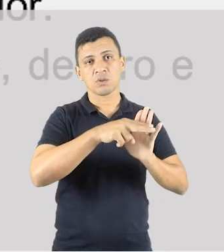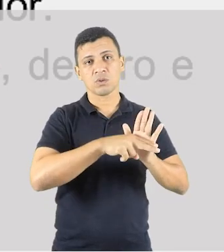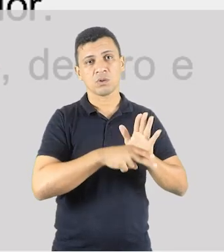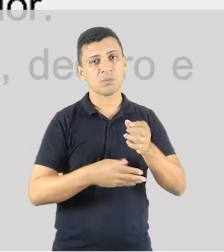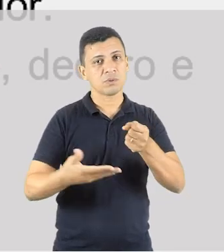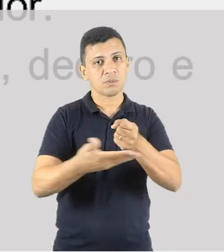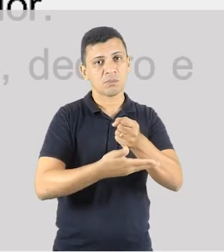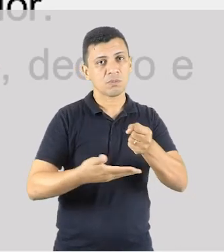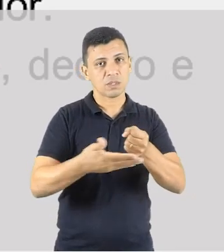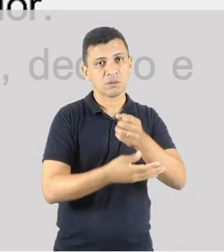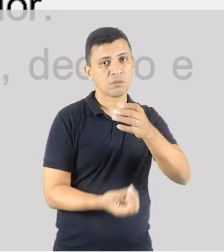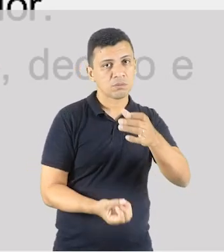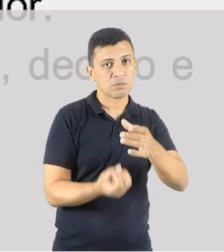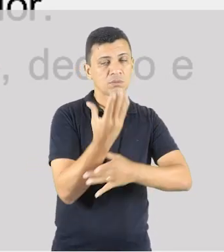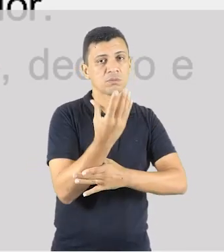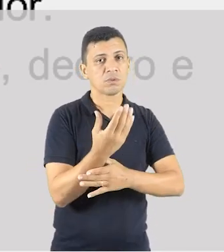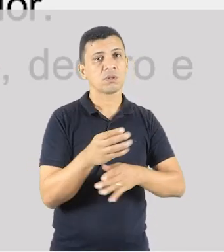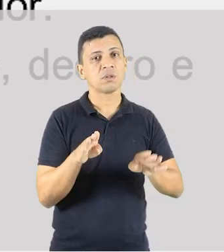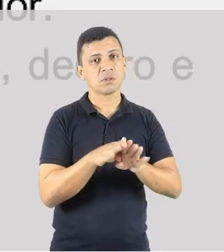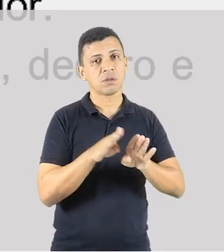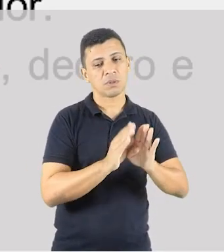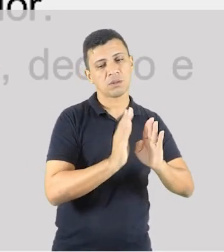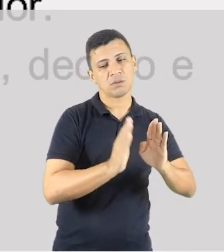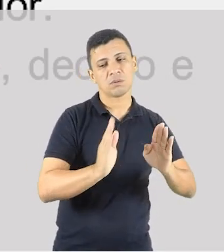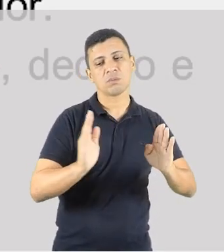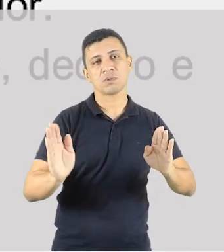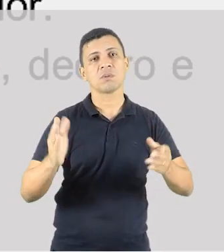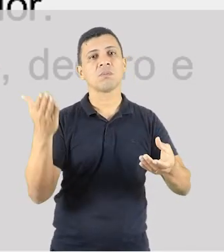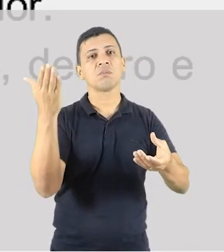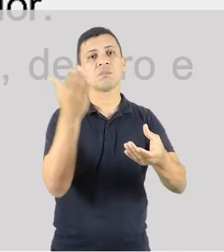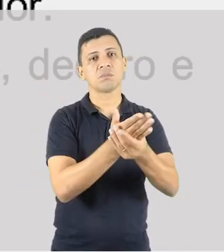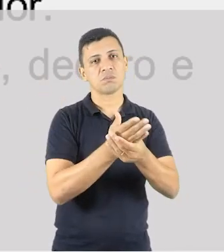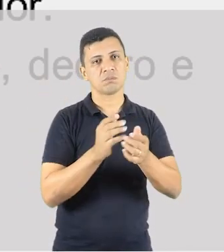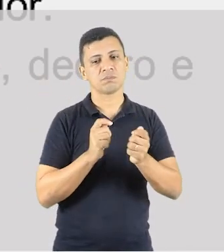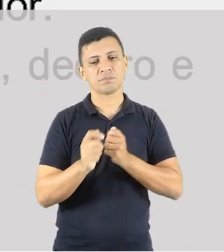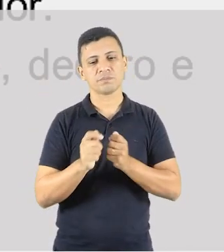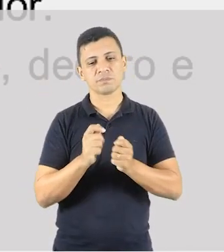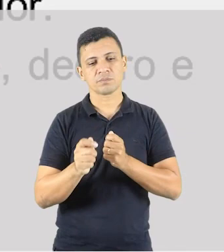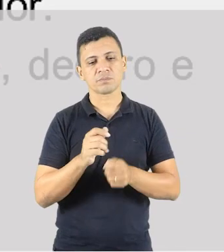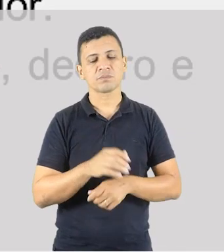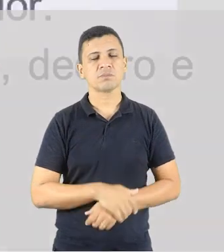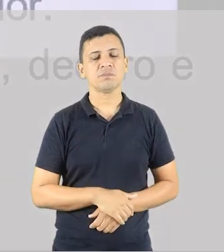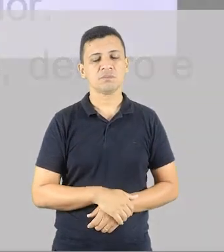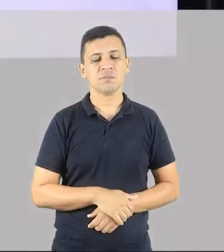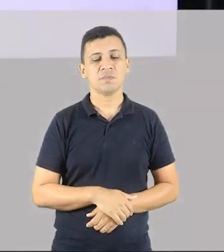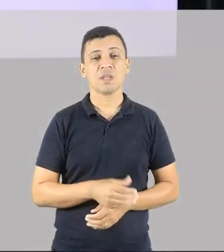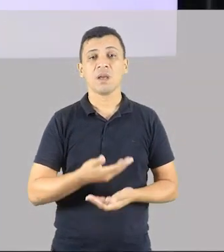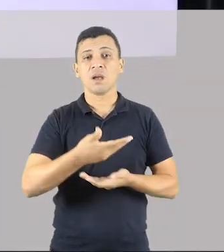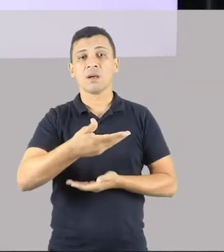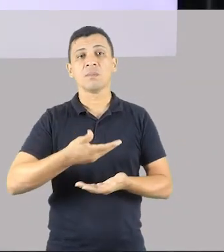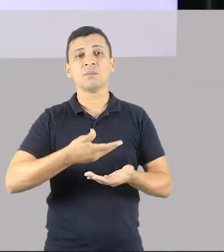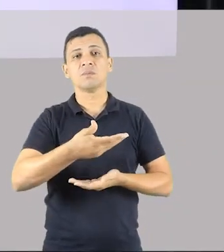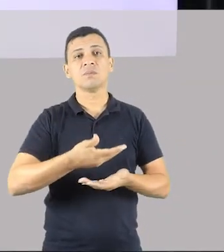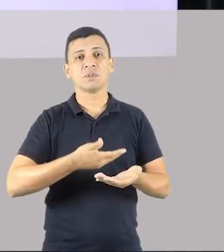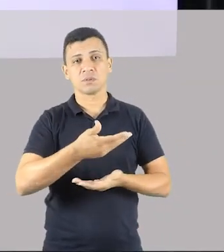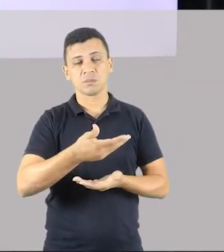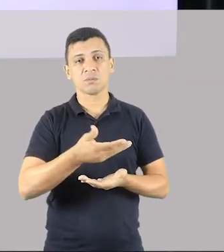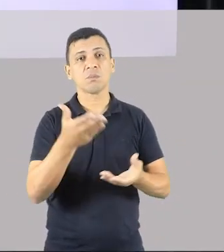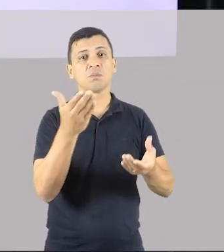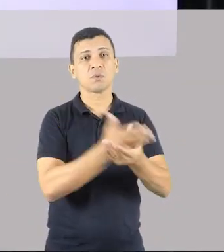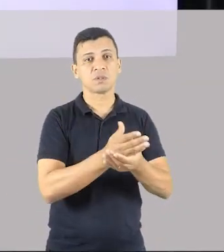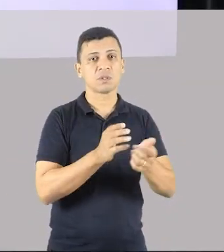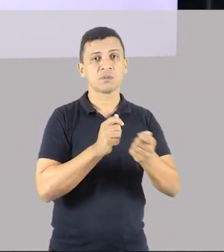básicas para a instauração e tramitação de um processo administrativo. Aplicam-se aos processos administrativos,